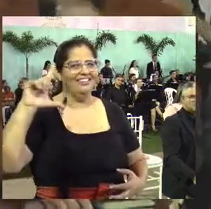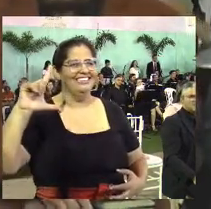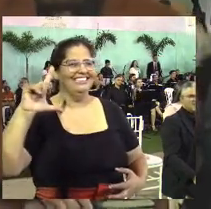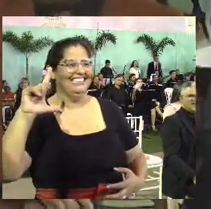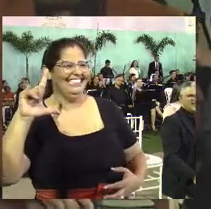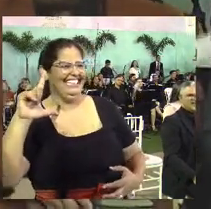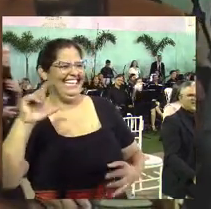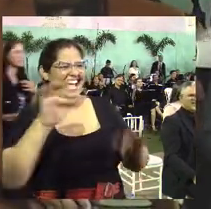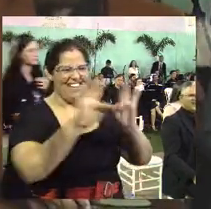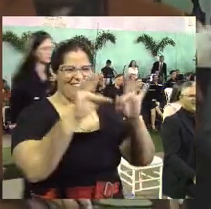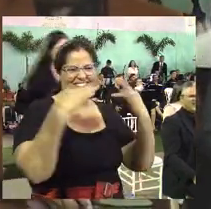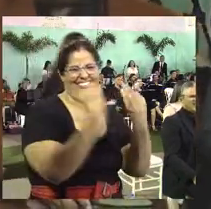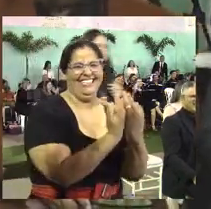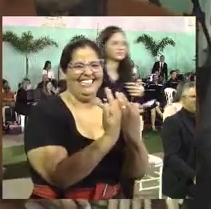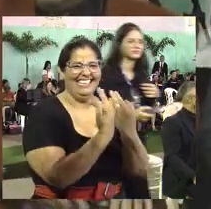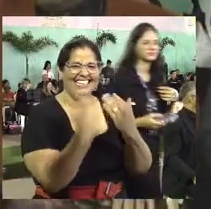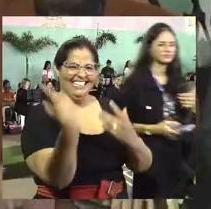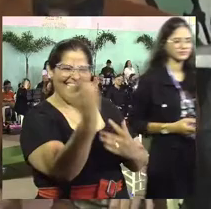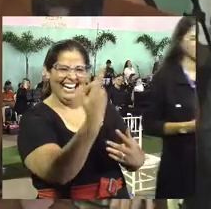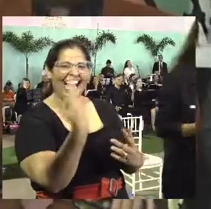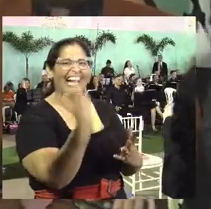arquibancada lá camarote